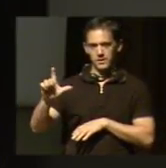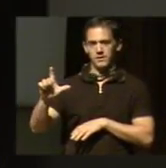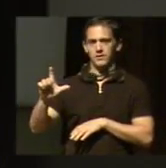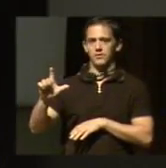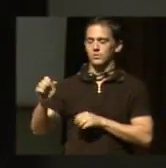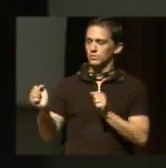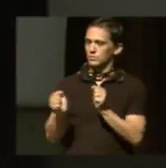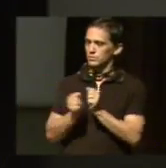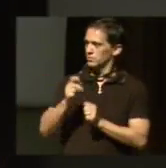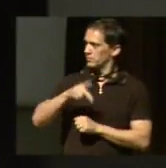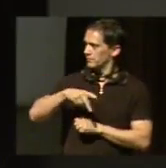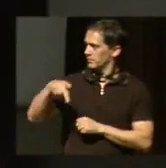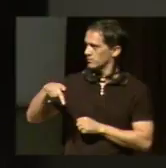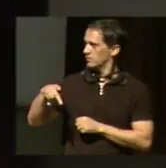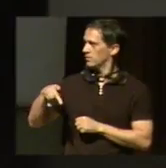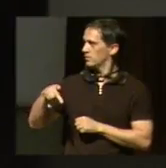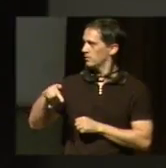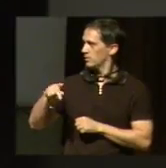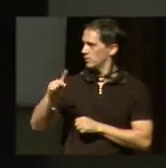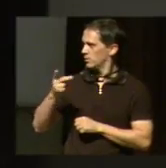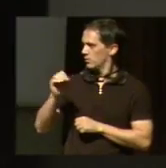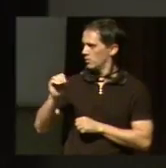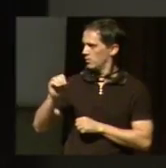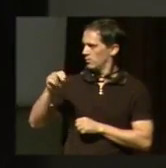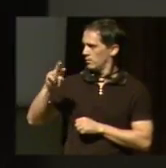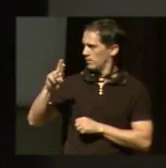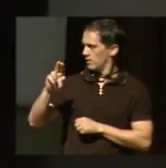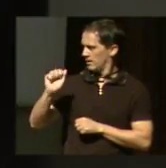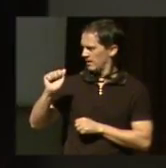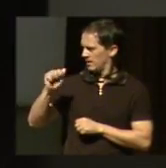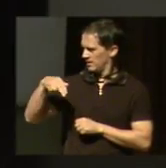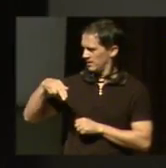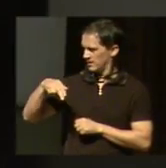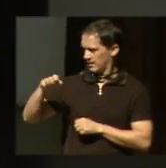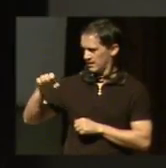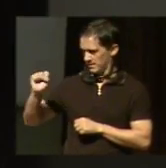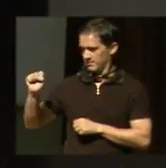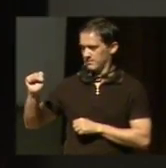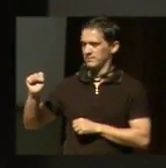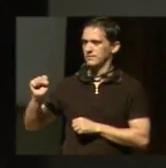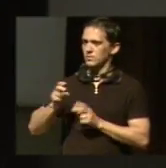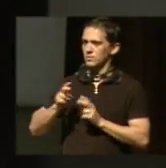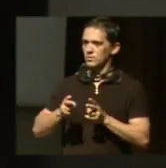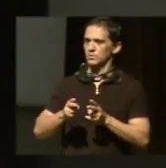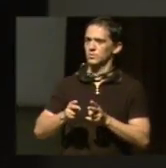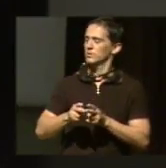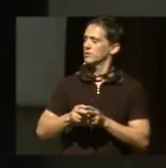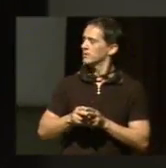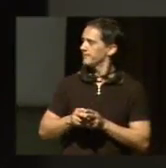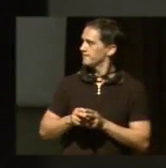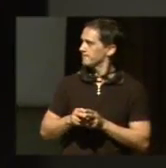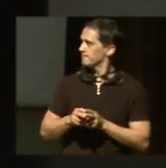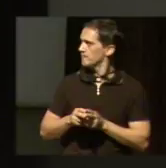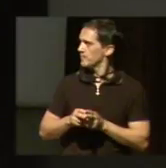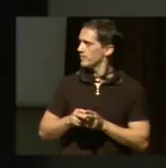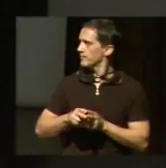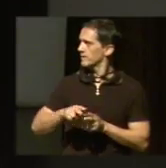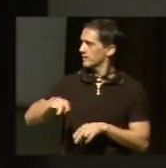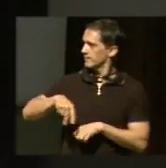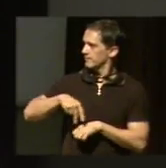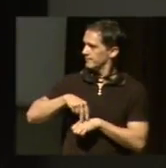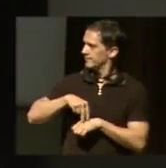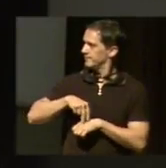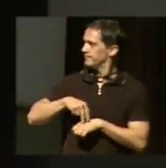Johannes Doll, para darmos continuidade ao seminário. O professor Johannes Doll possui graduação em